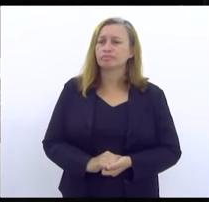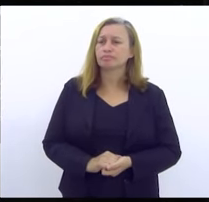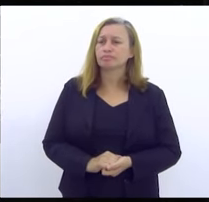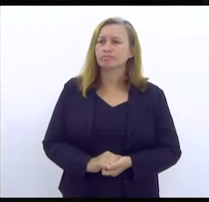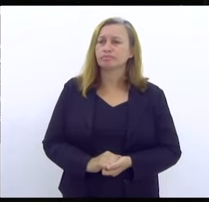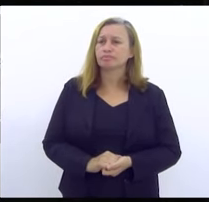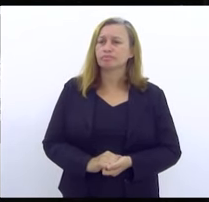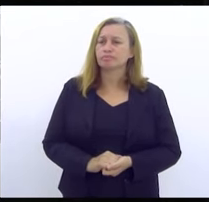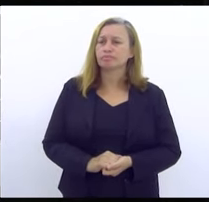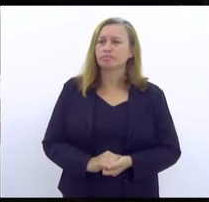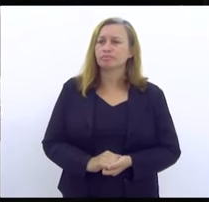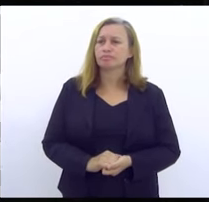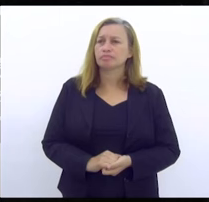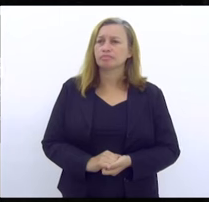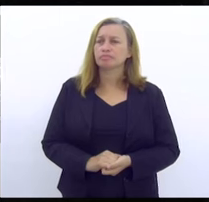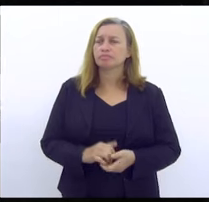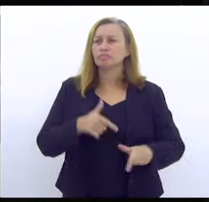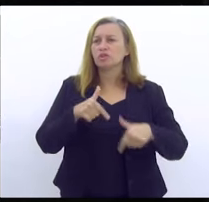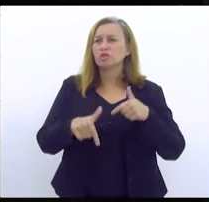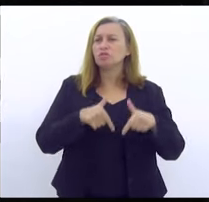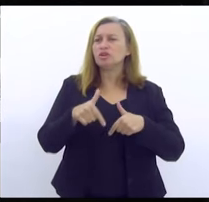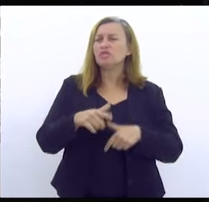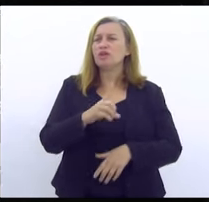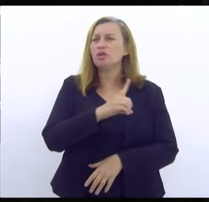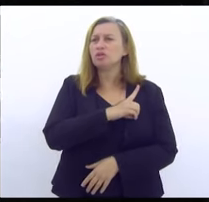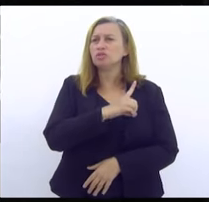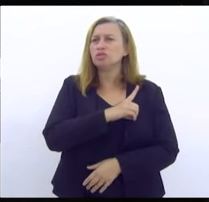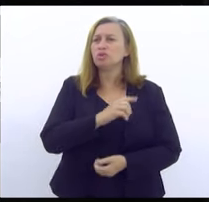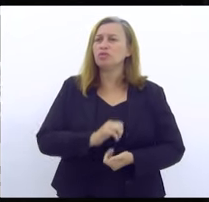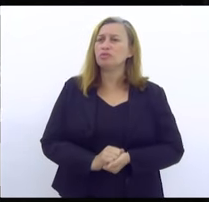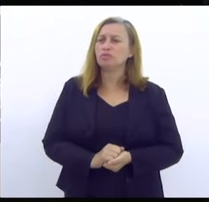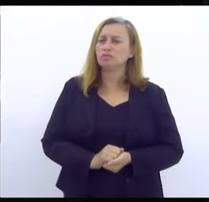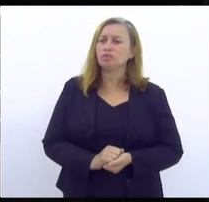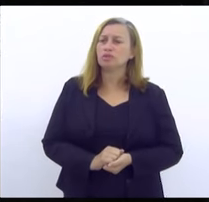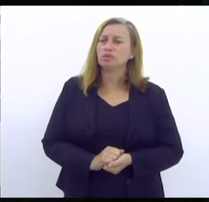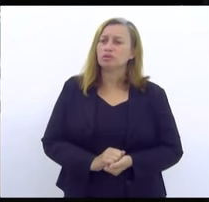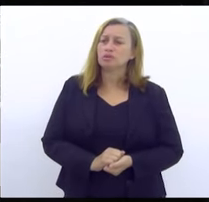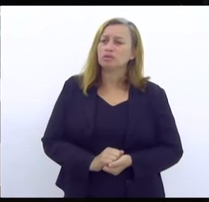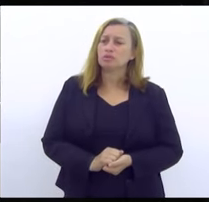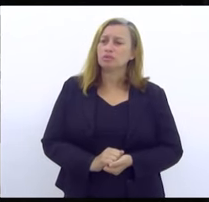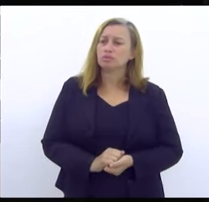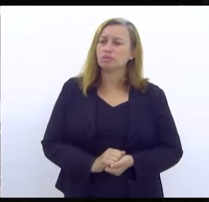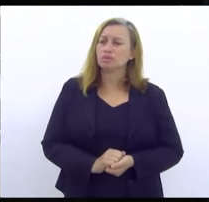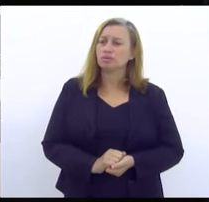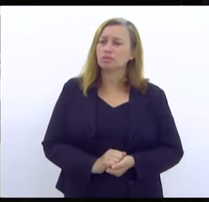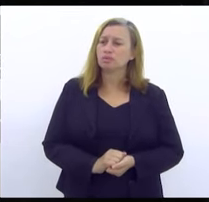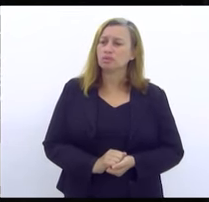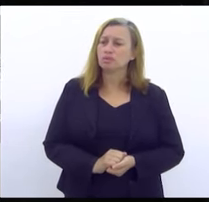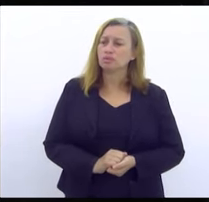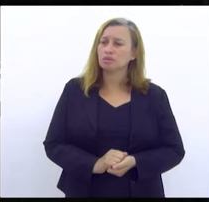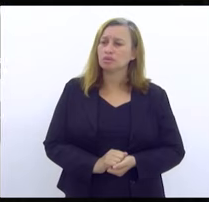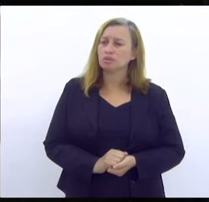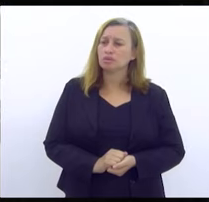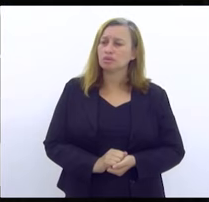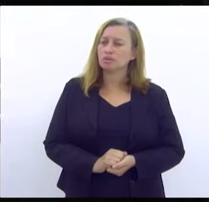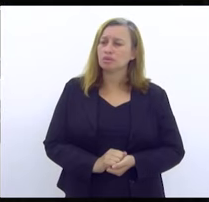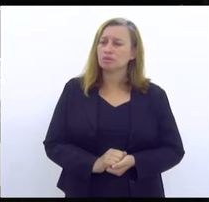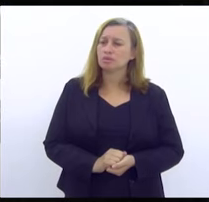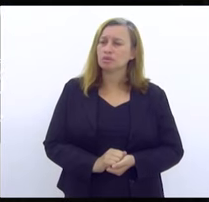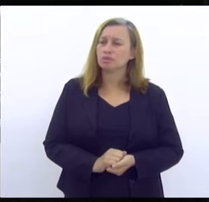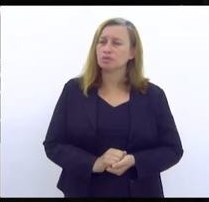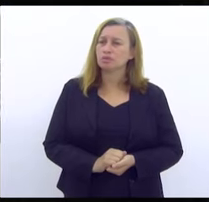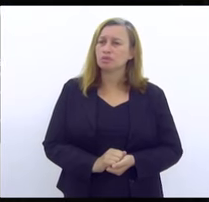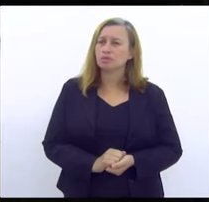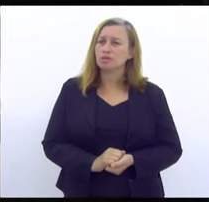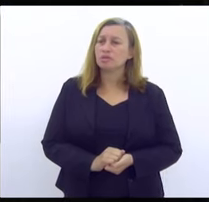ligada aos serviços delegados. Foi uma importante CPI com a presença de 16 deputados e